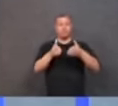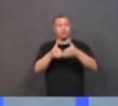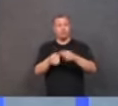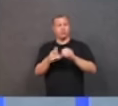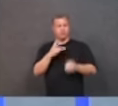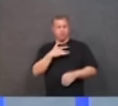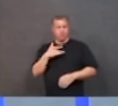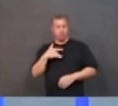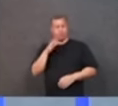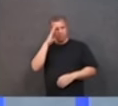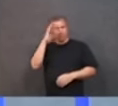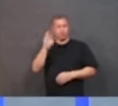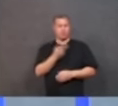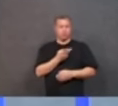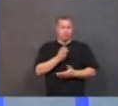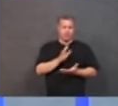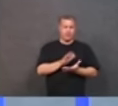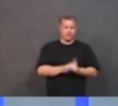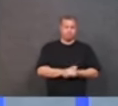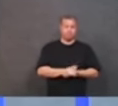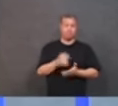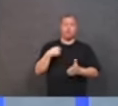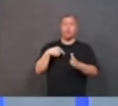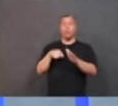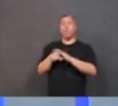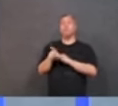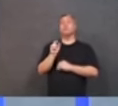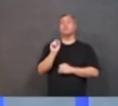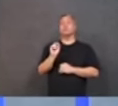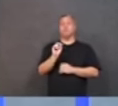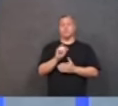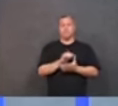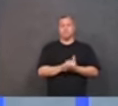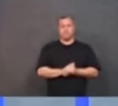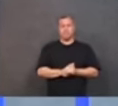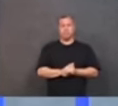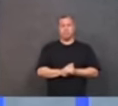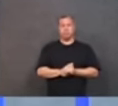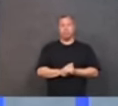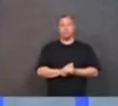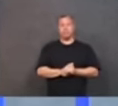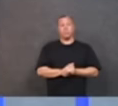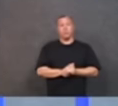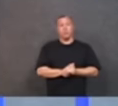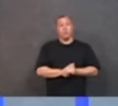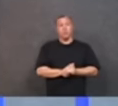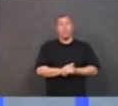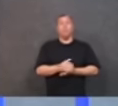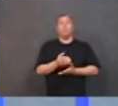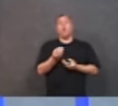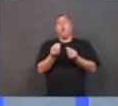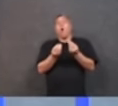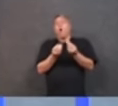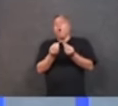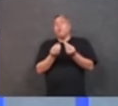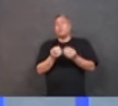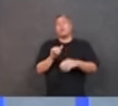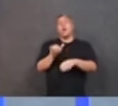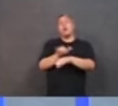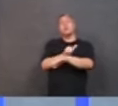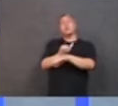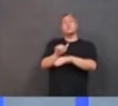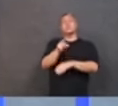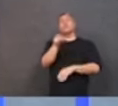principalmente. A minha pergunta para o senhor seria a seguinte: quais são as estratégias que o senhor